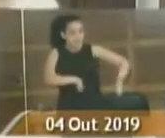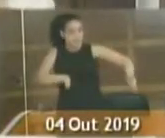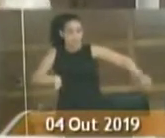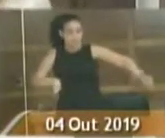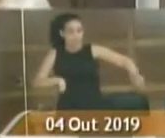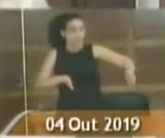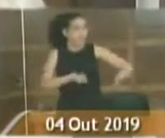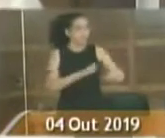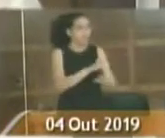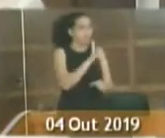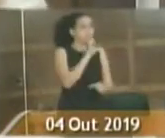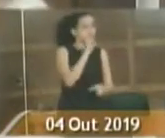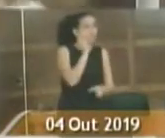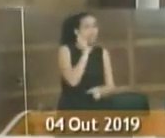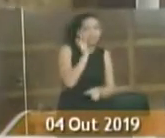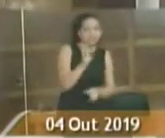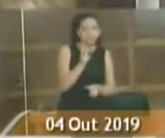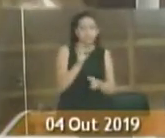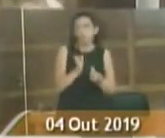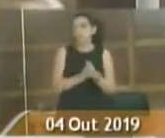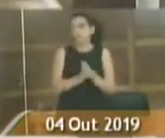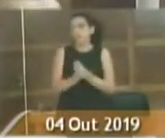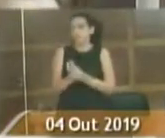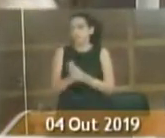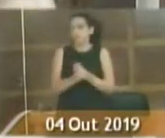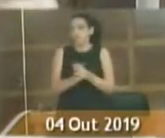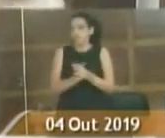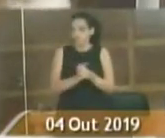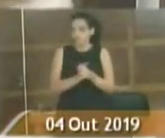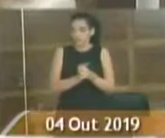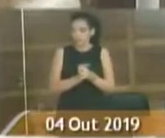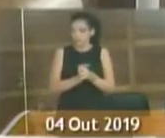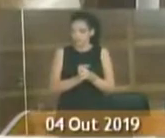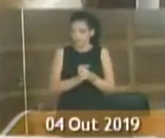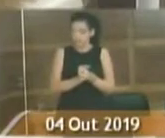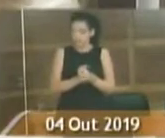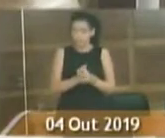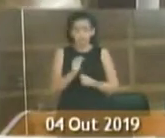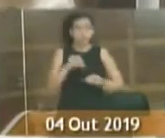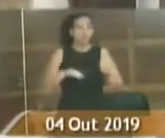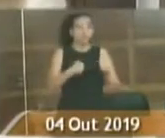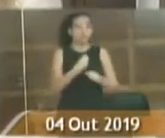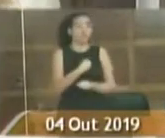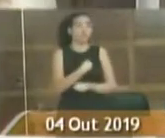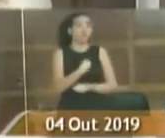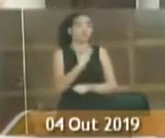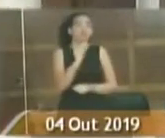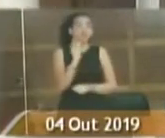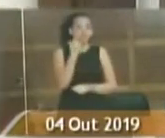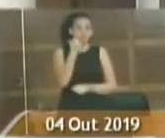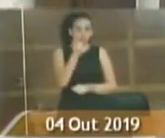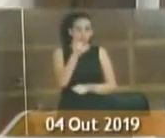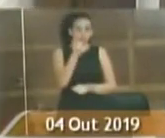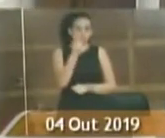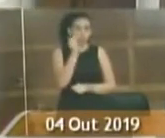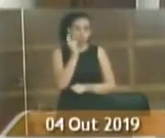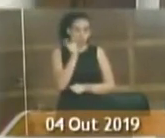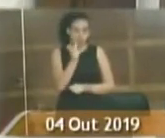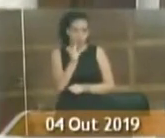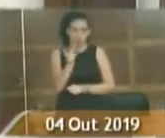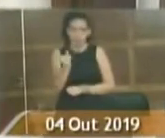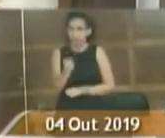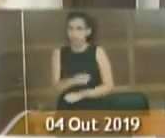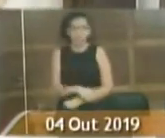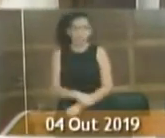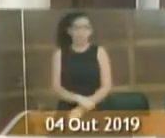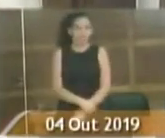animal, entendeu? Essa é a diferença. Hã? Qualidade de vida, a diferença é essa do